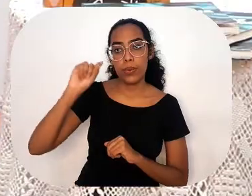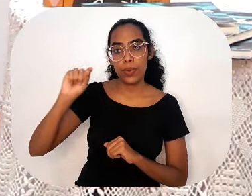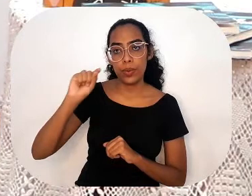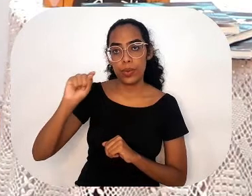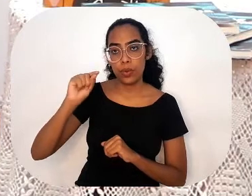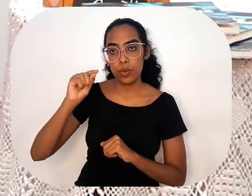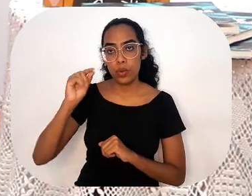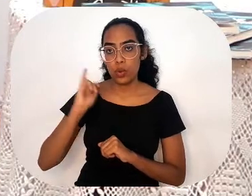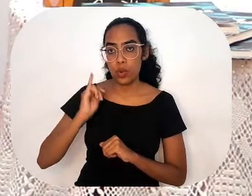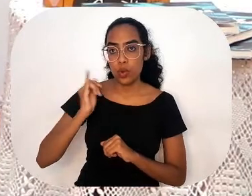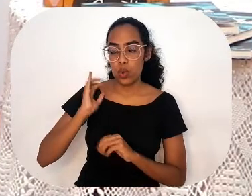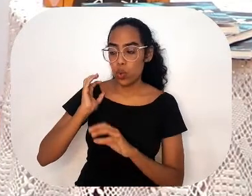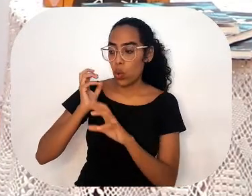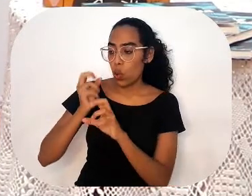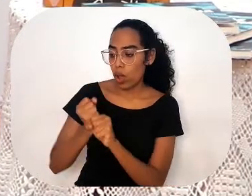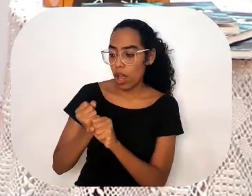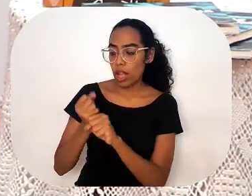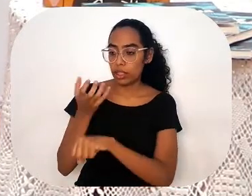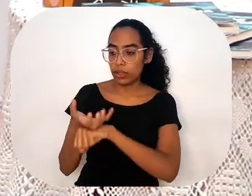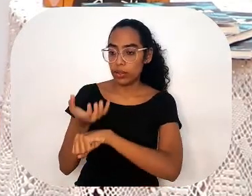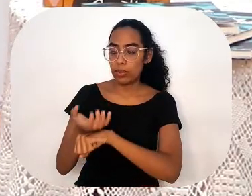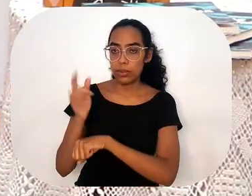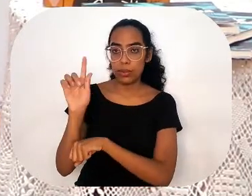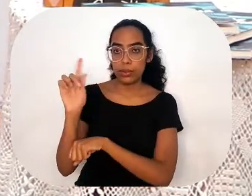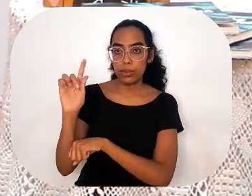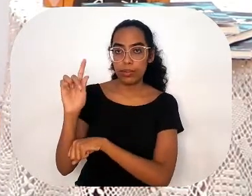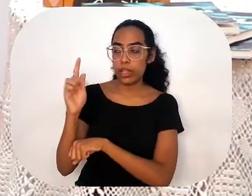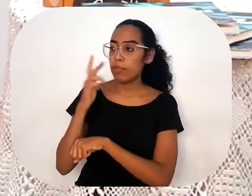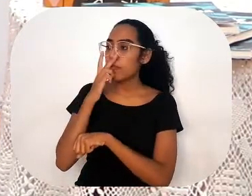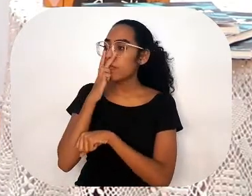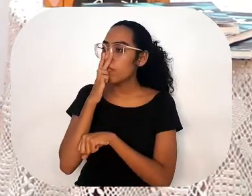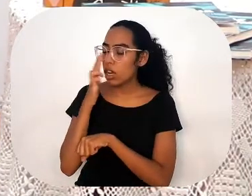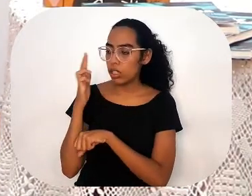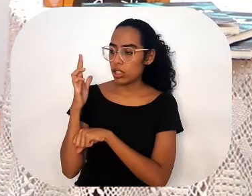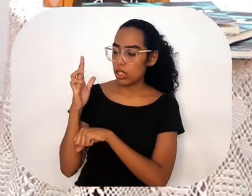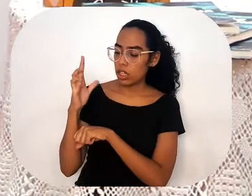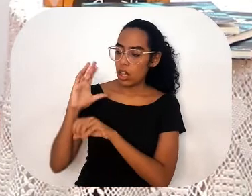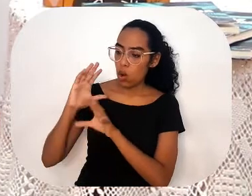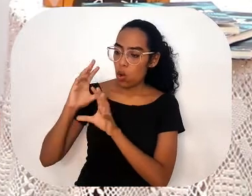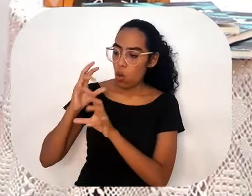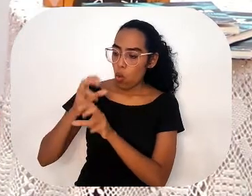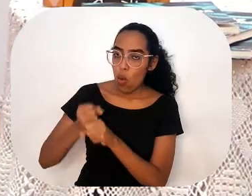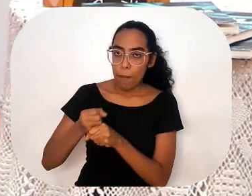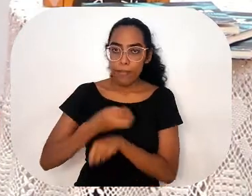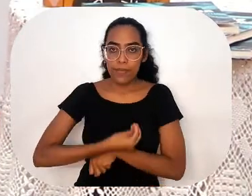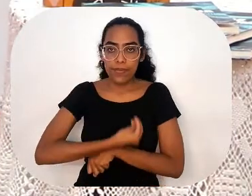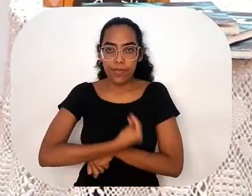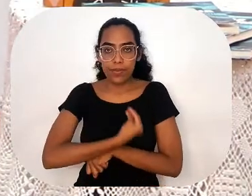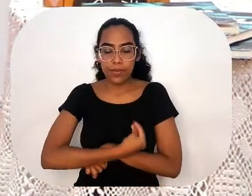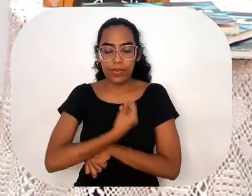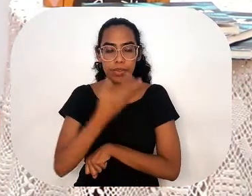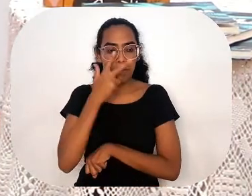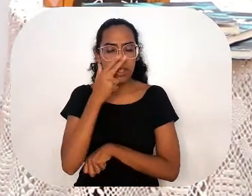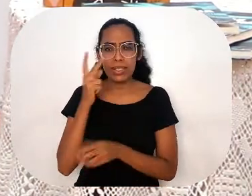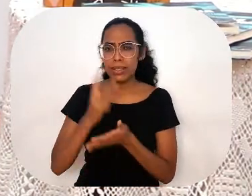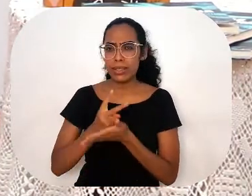livro é exatamente contar para as pessoas que a geografia é um conhecimento que nos atravessa assim como a história nos atravessa